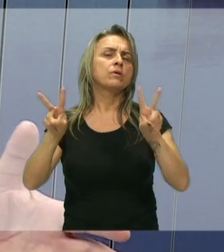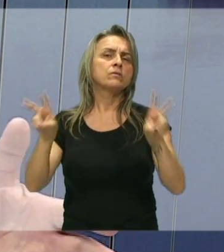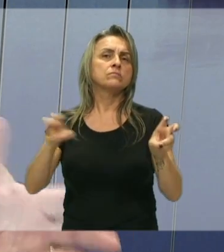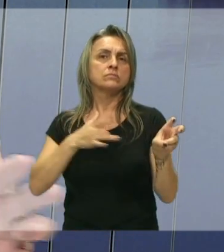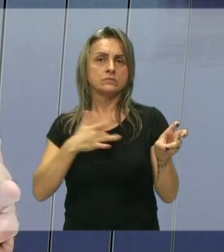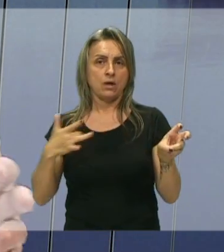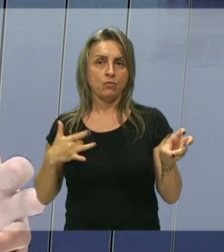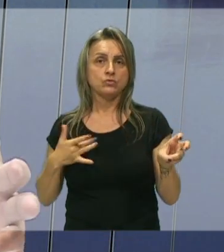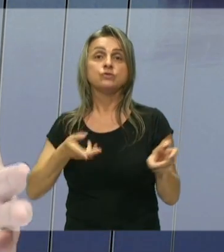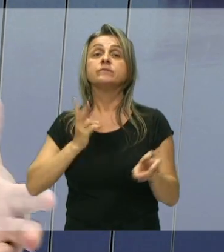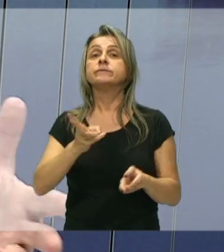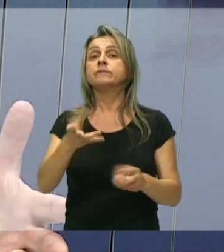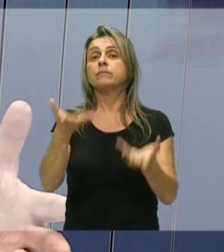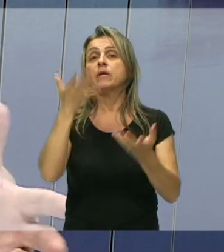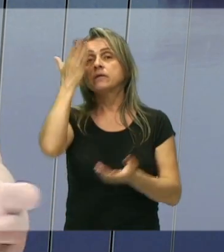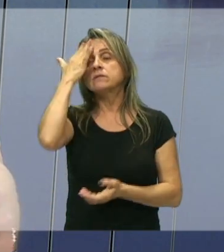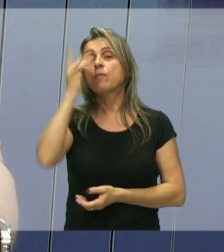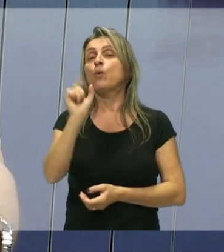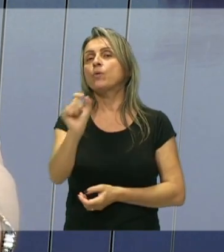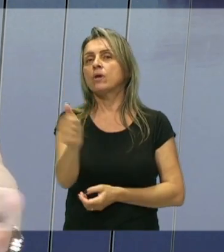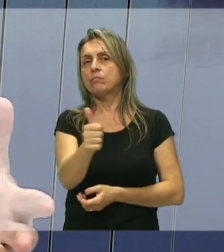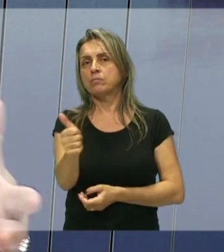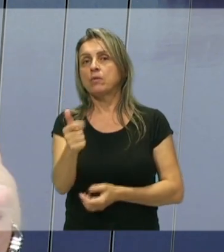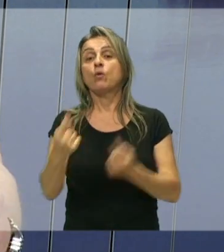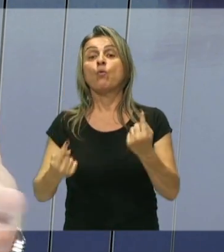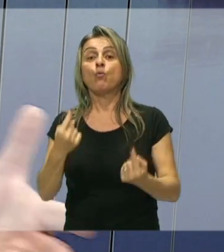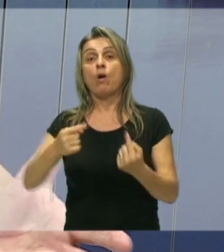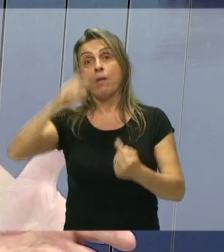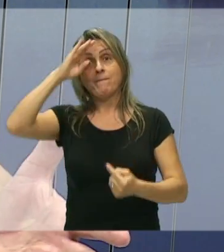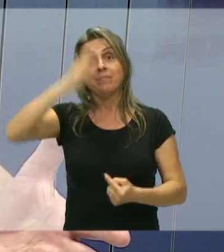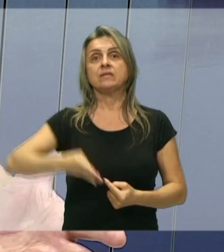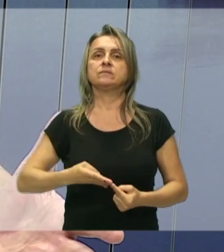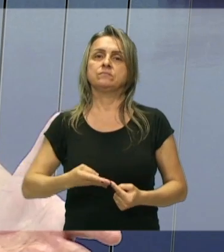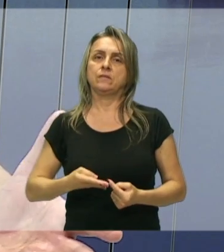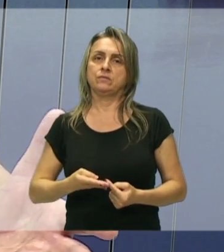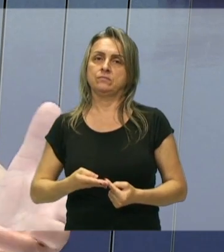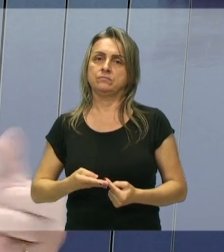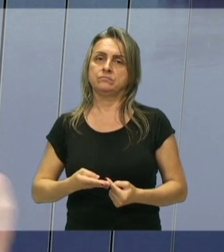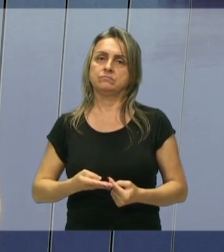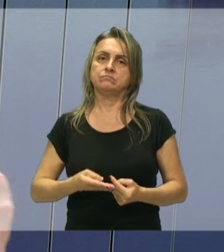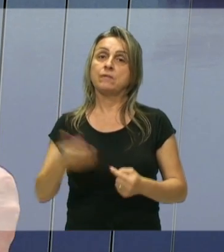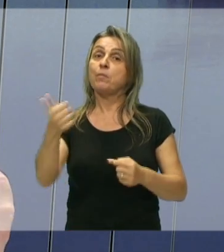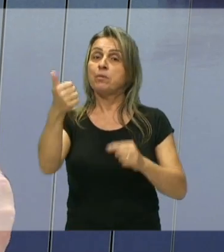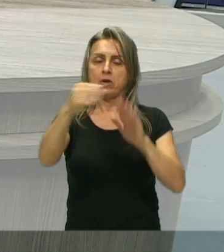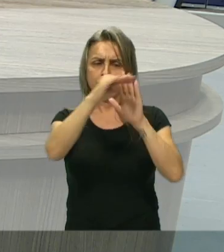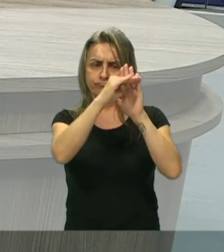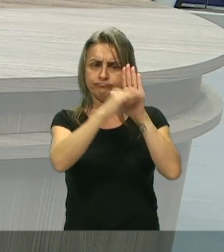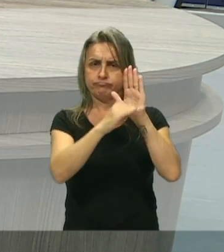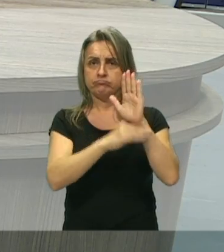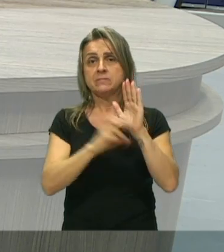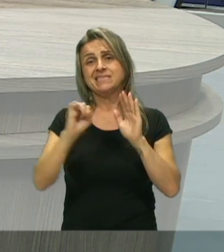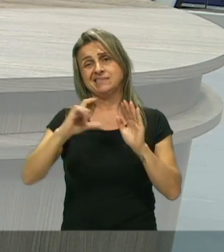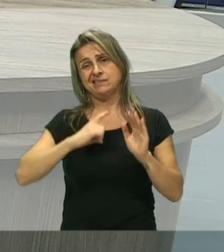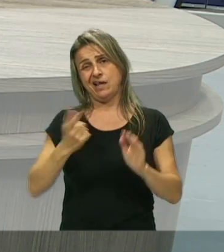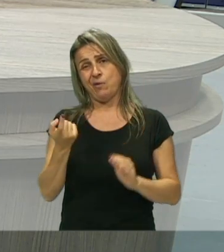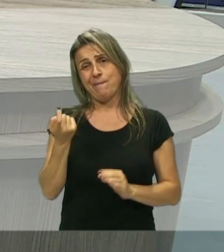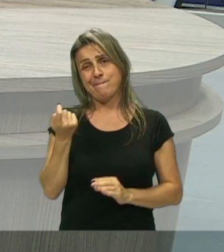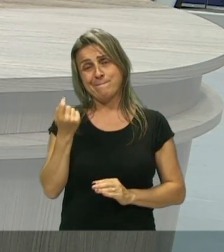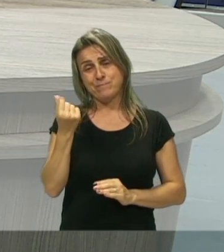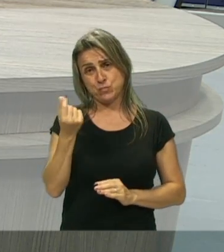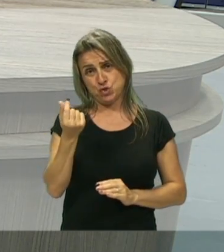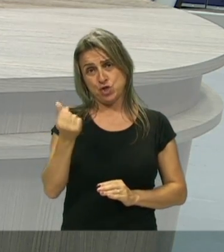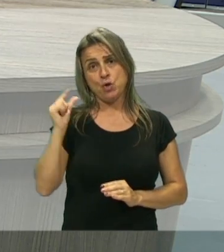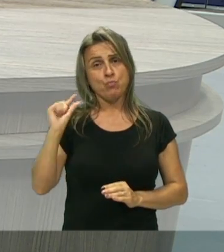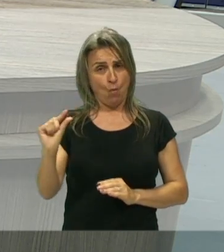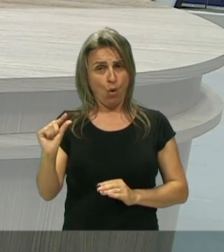Essa é uma das grandes chaves também do sucesso quando se tem pouco recurso. Você não pode fazer